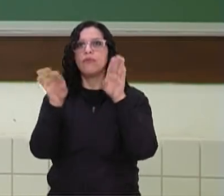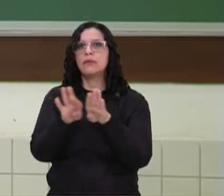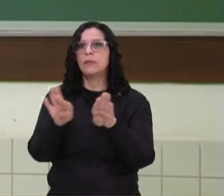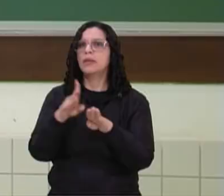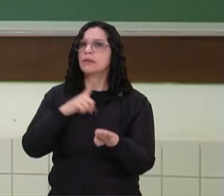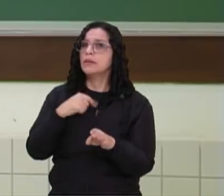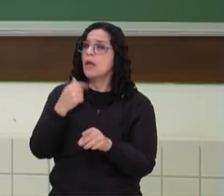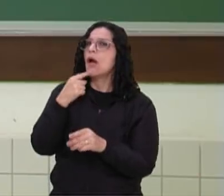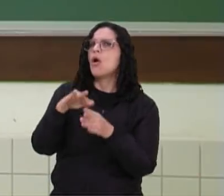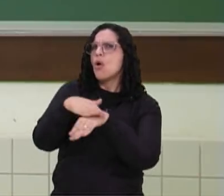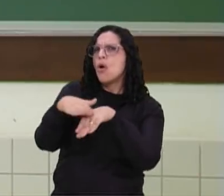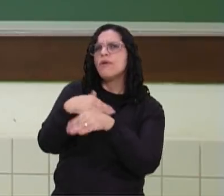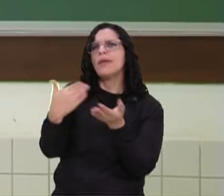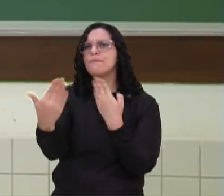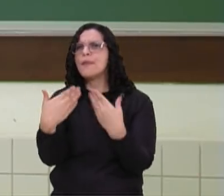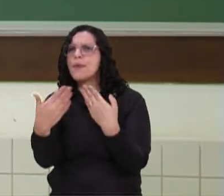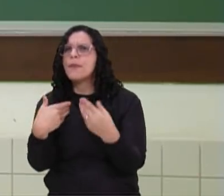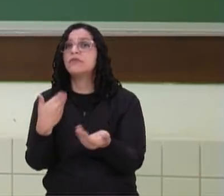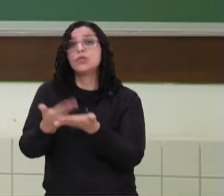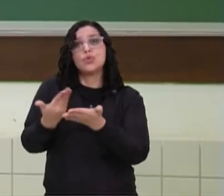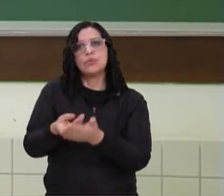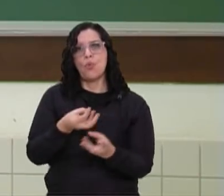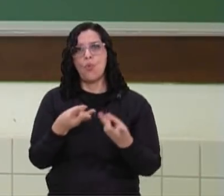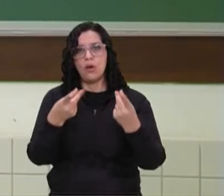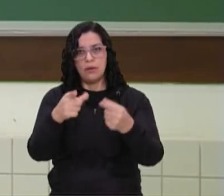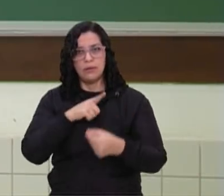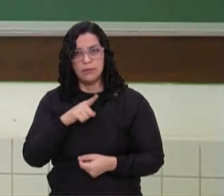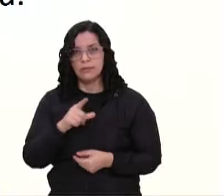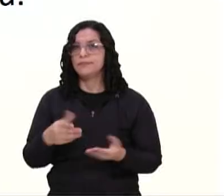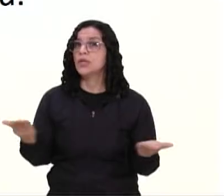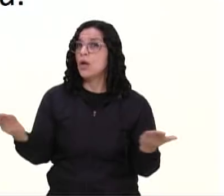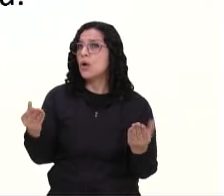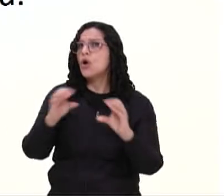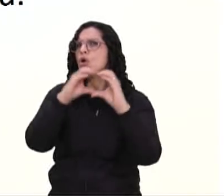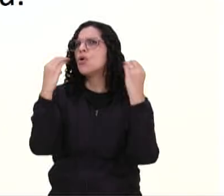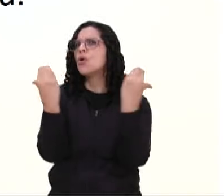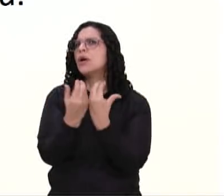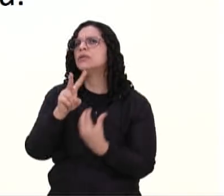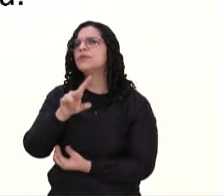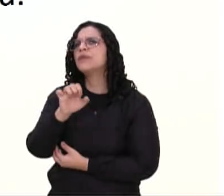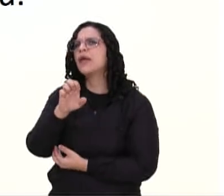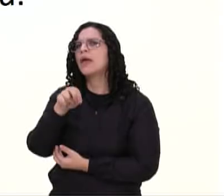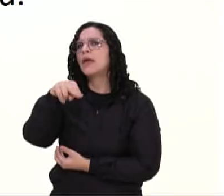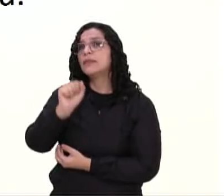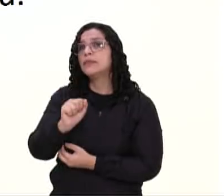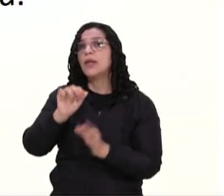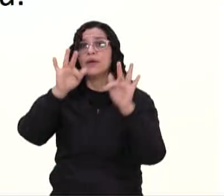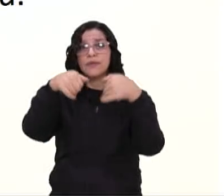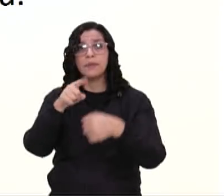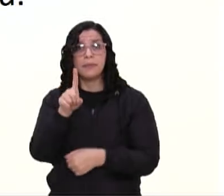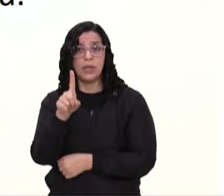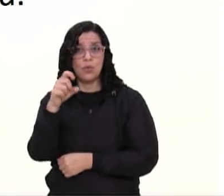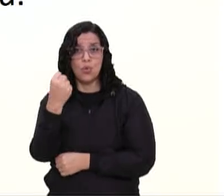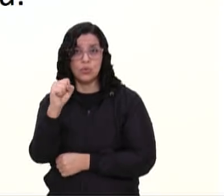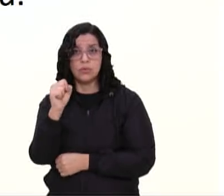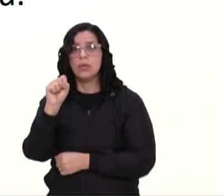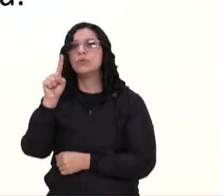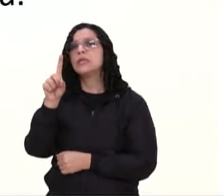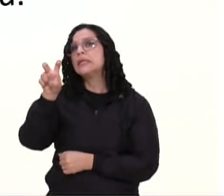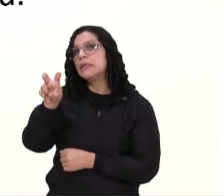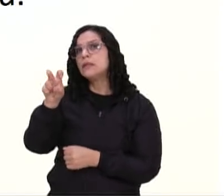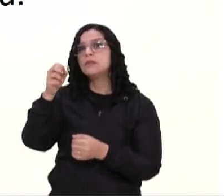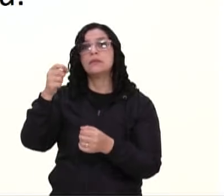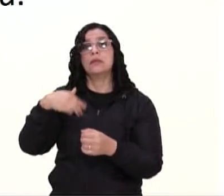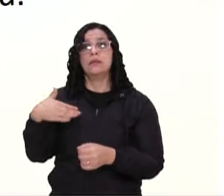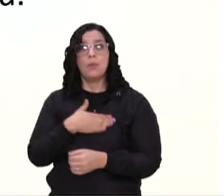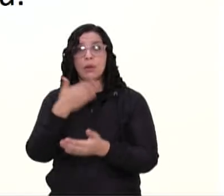e terem um bom estudo. Certo? O Congresso de Viena, concluído em 1815, após a derrota de Napoleão